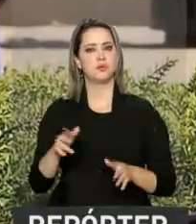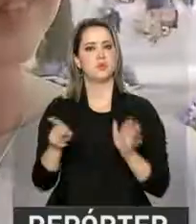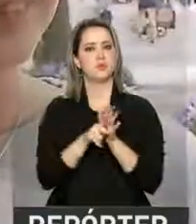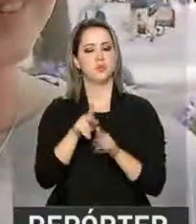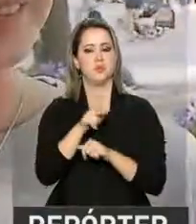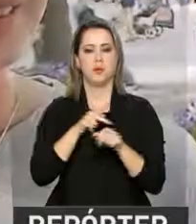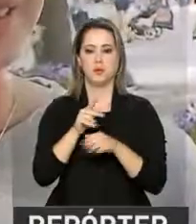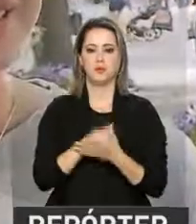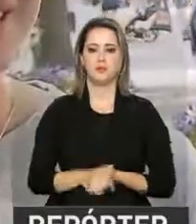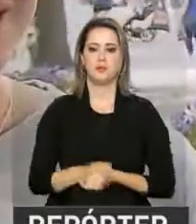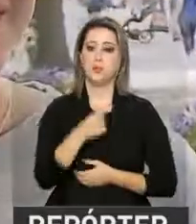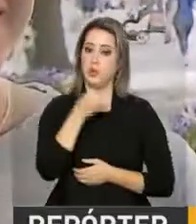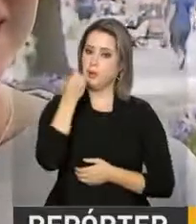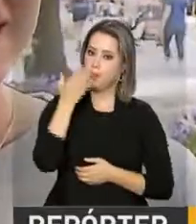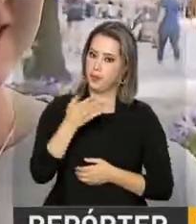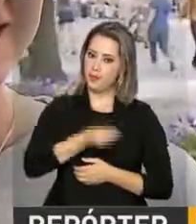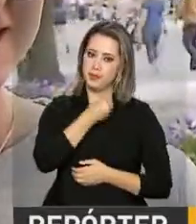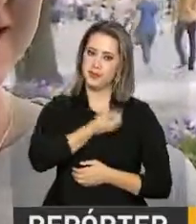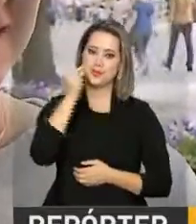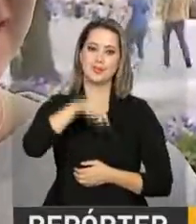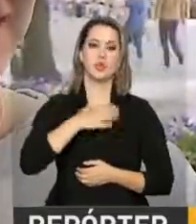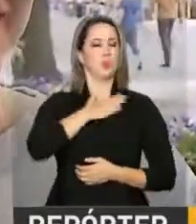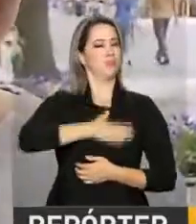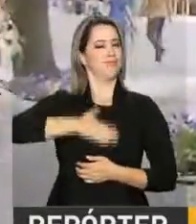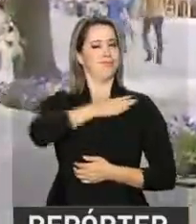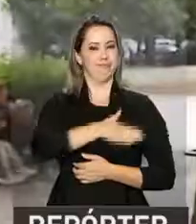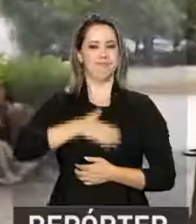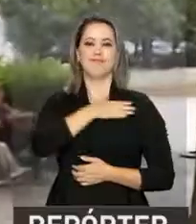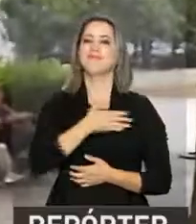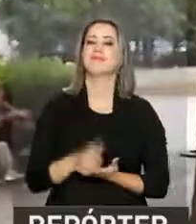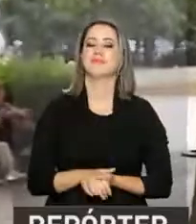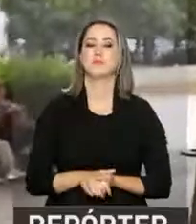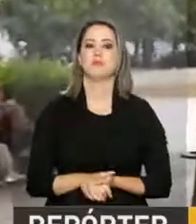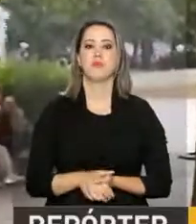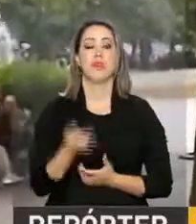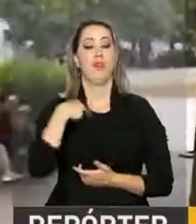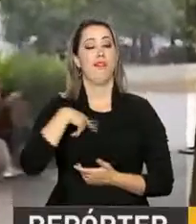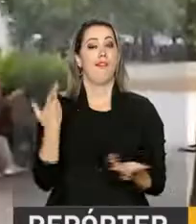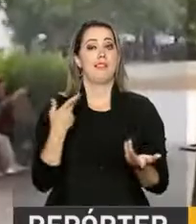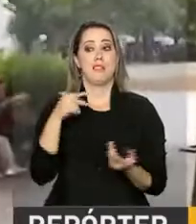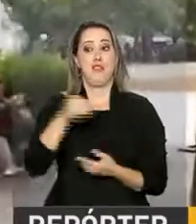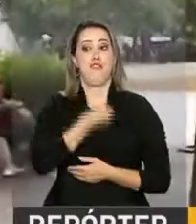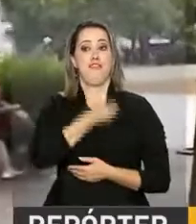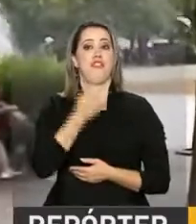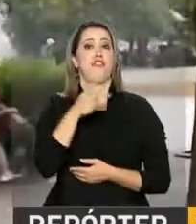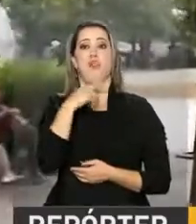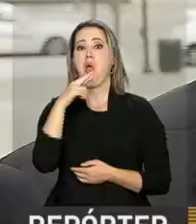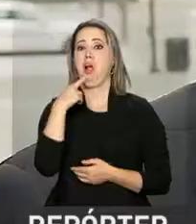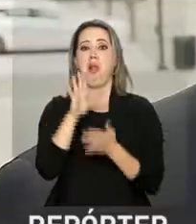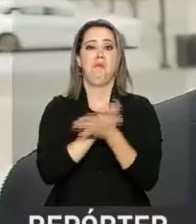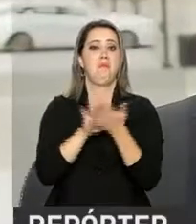é muito bom viver na noruega eu gosto muito daqui certo orgulho de viver na noruega é não ter do que